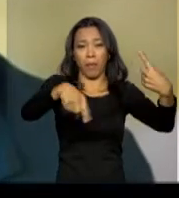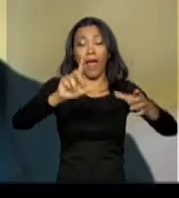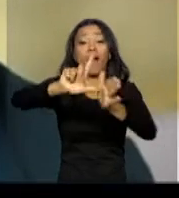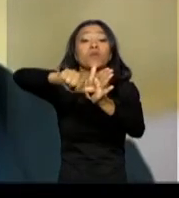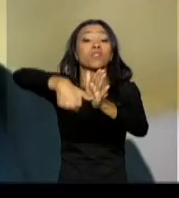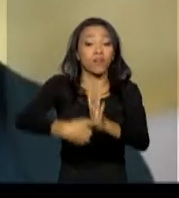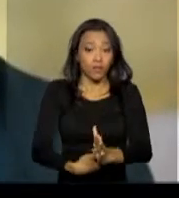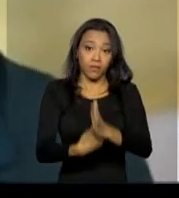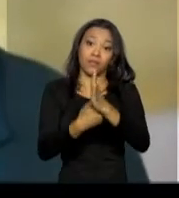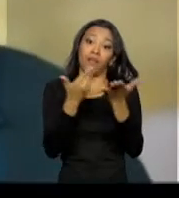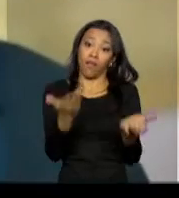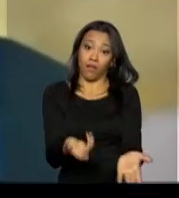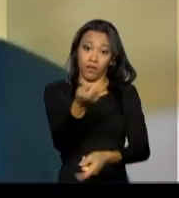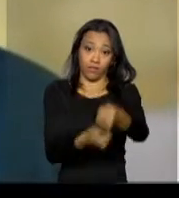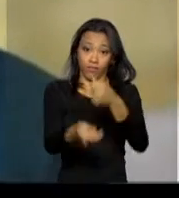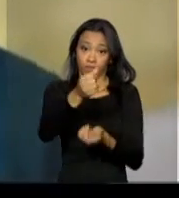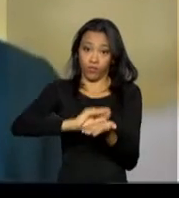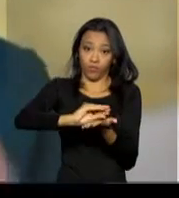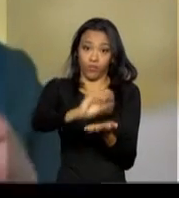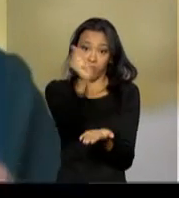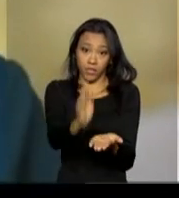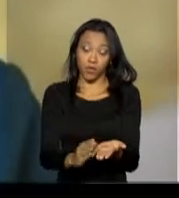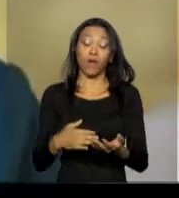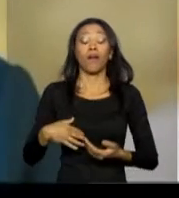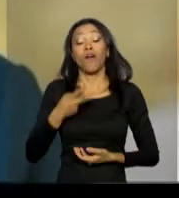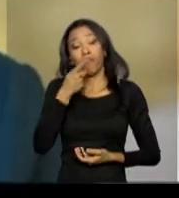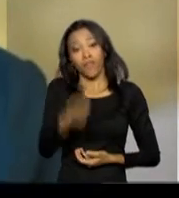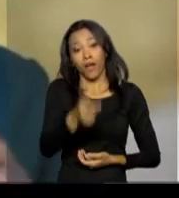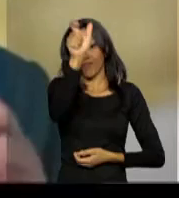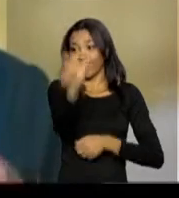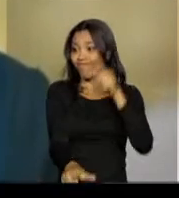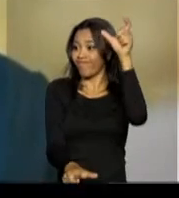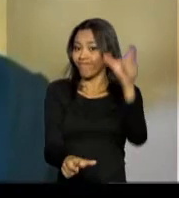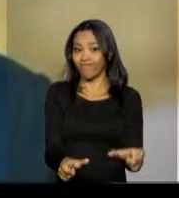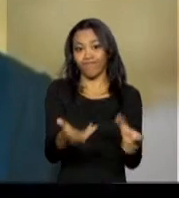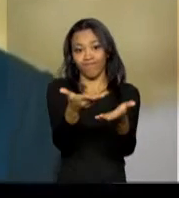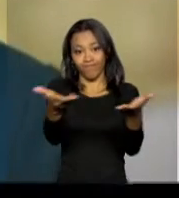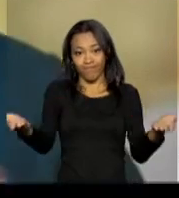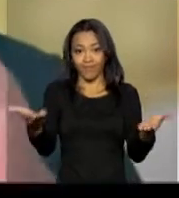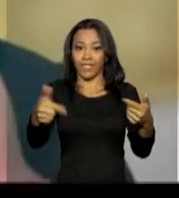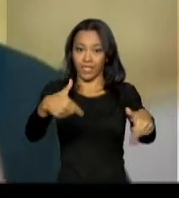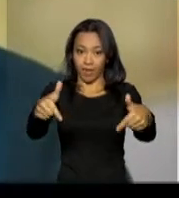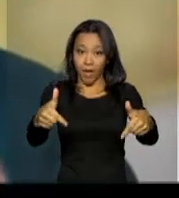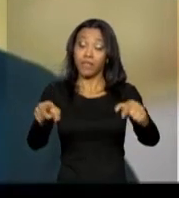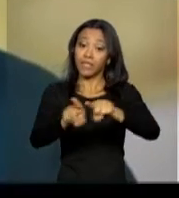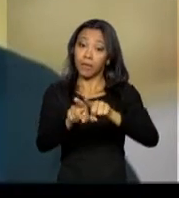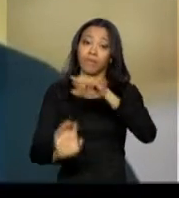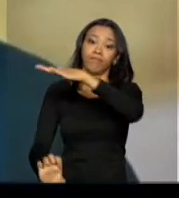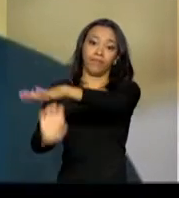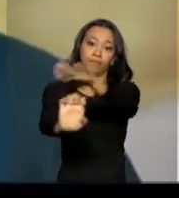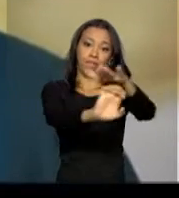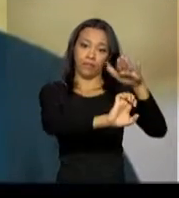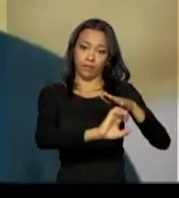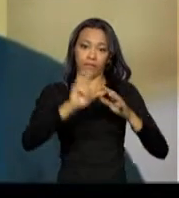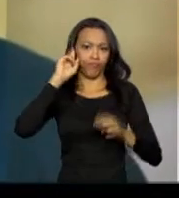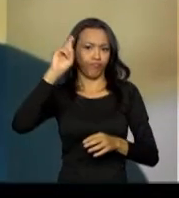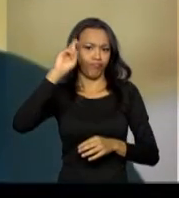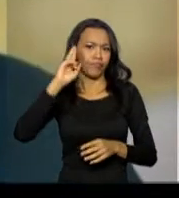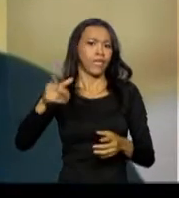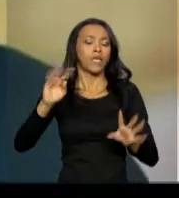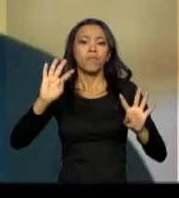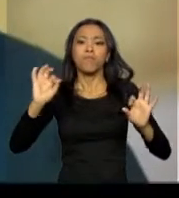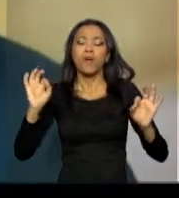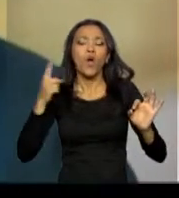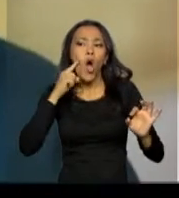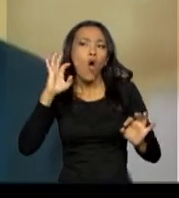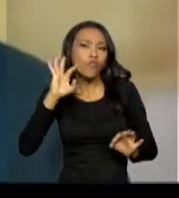retardar iniciativas. Digo aos trabalhadores e empresários que continuo disposta a